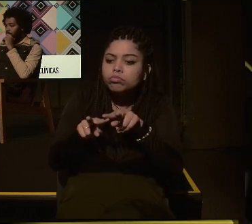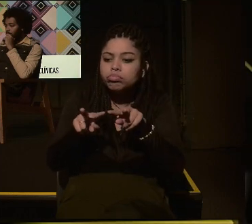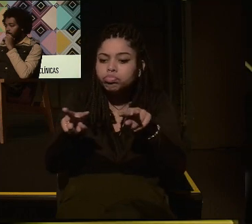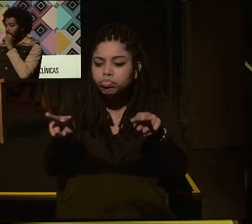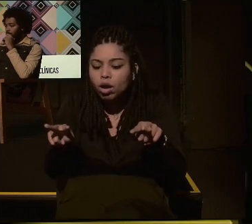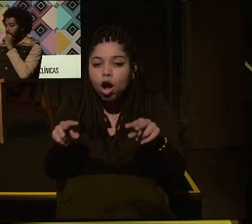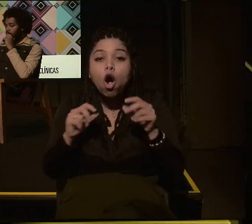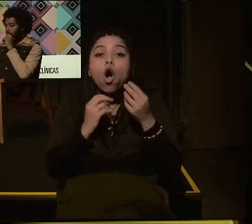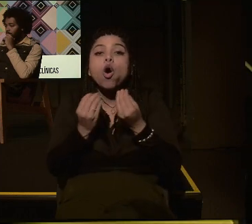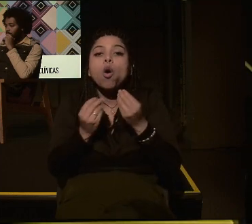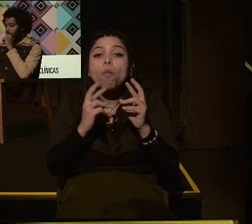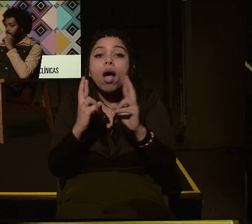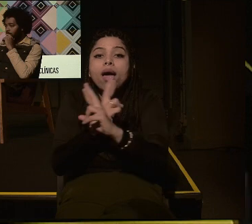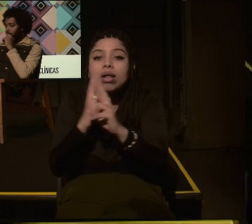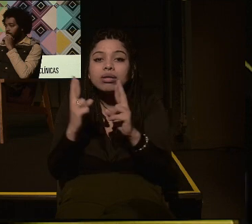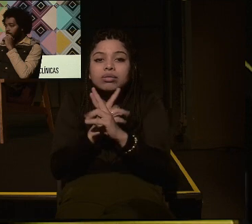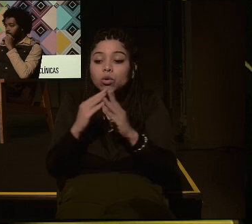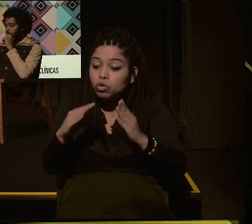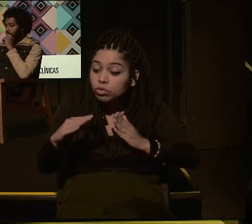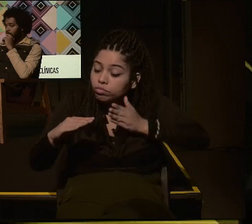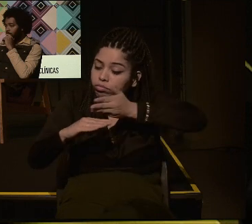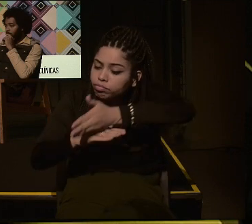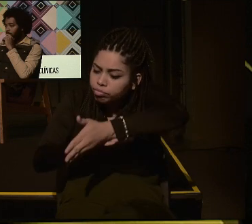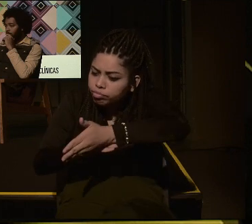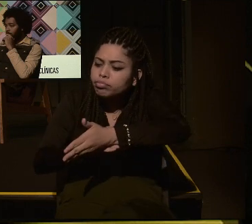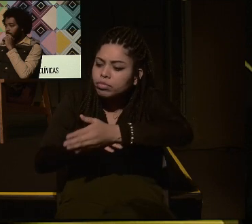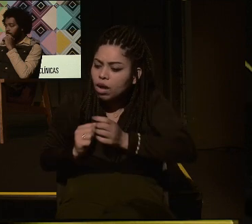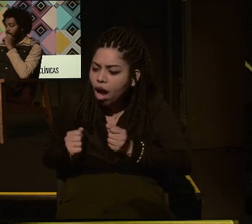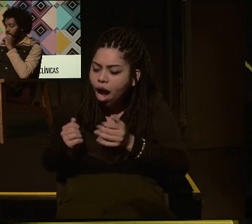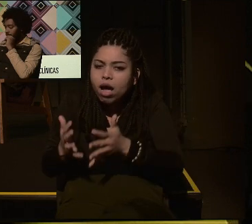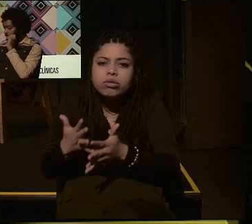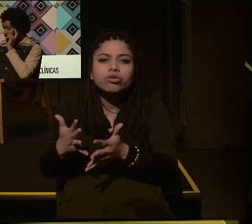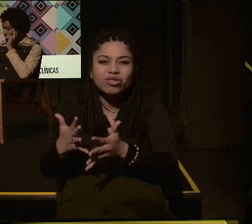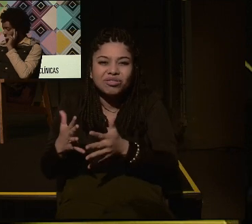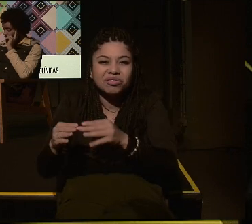e agir nos territórios, que ela seja